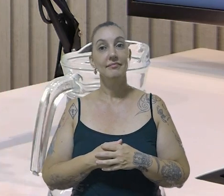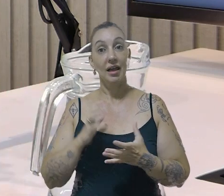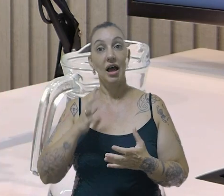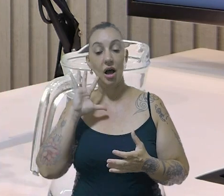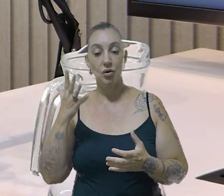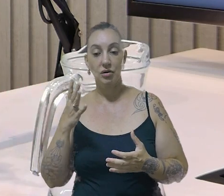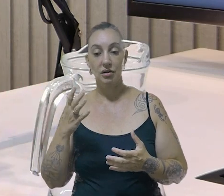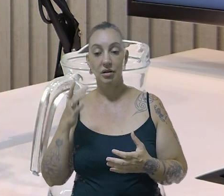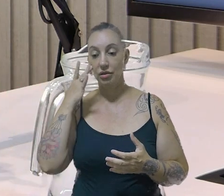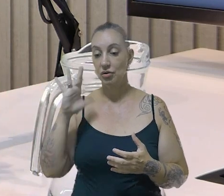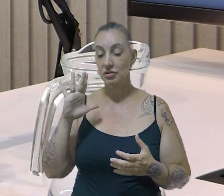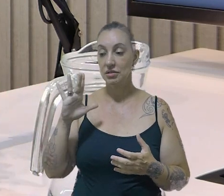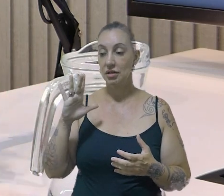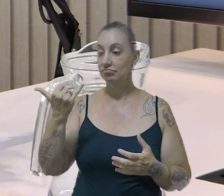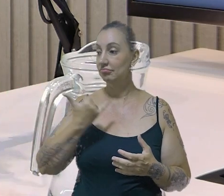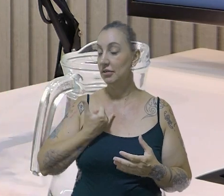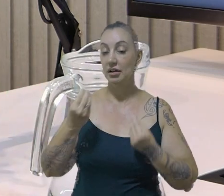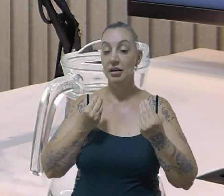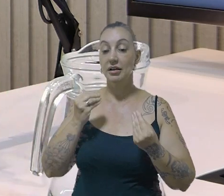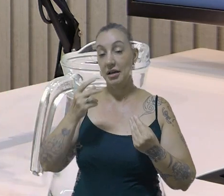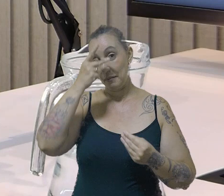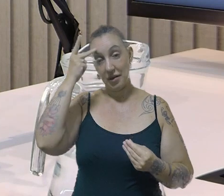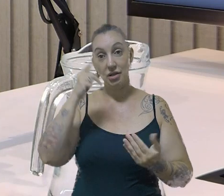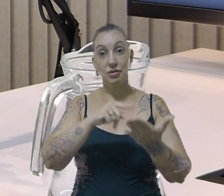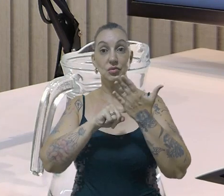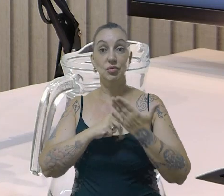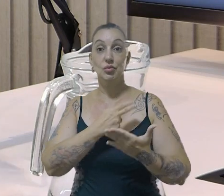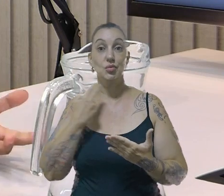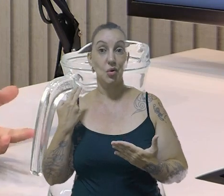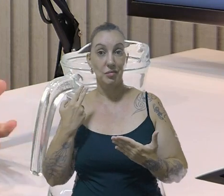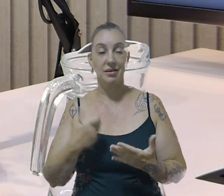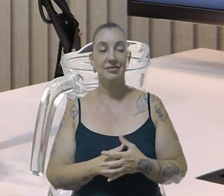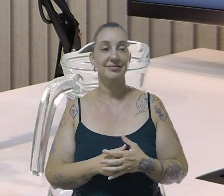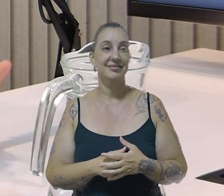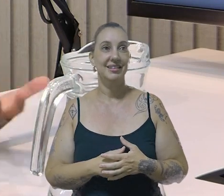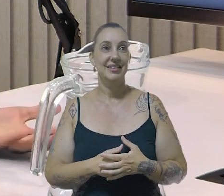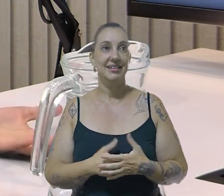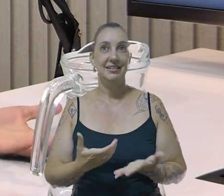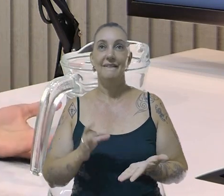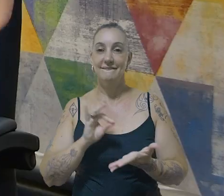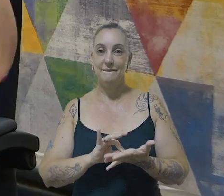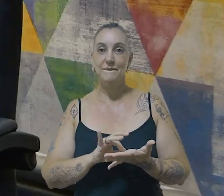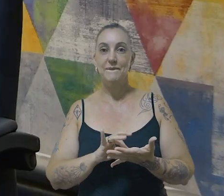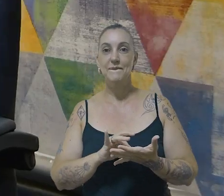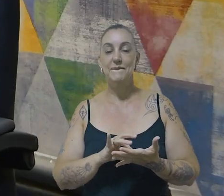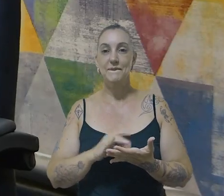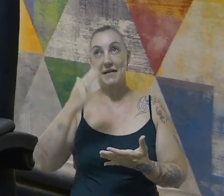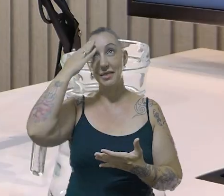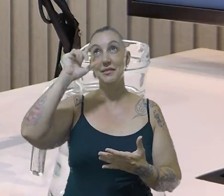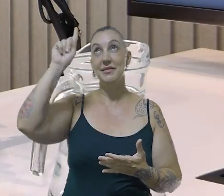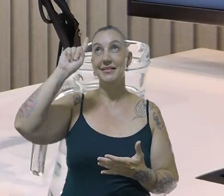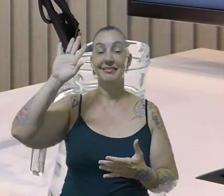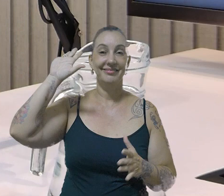leil não sabe me dizer até hoje quem foi a pessoa que citou meu nome nome então tipo assim é realmente uma coisa obgada obrigada